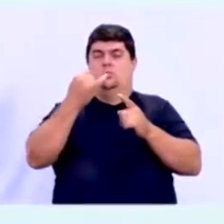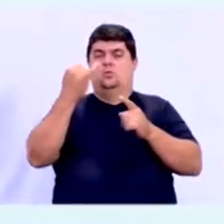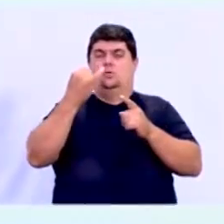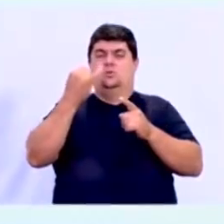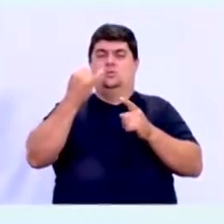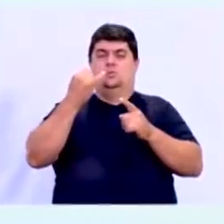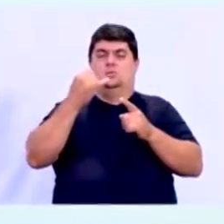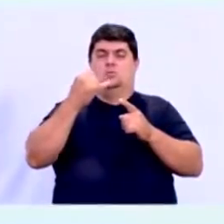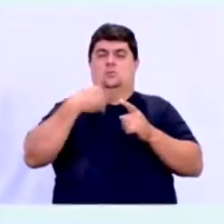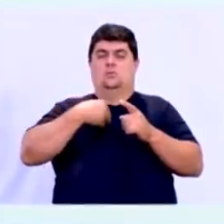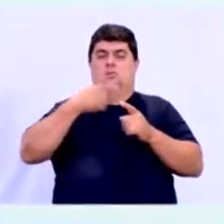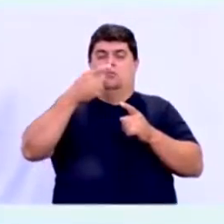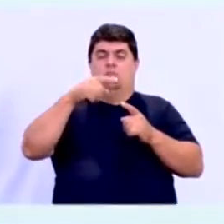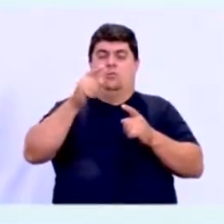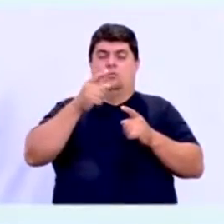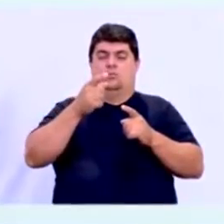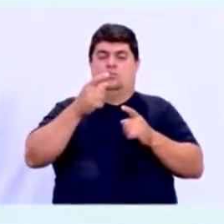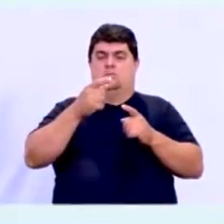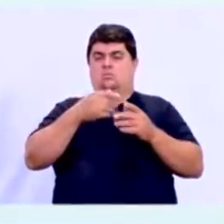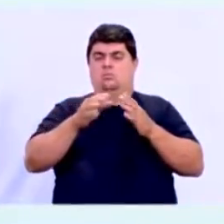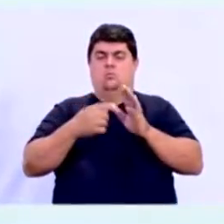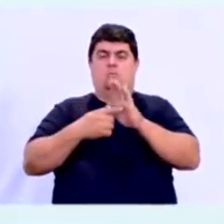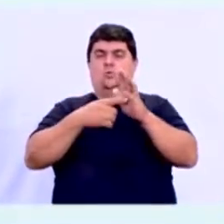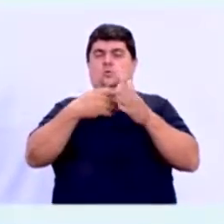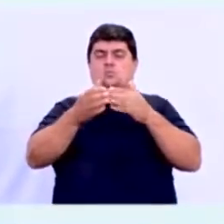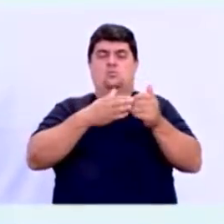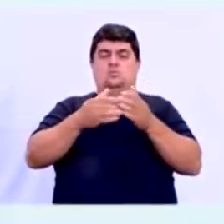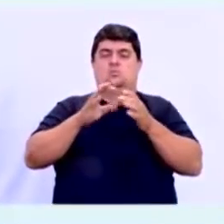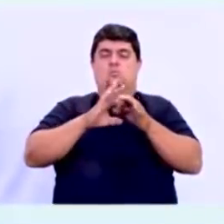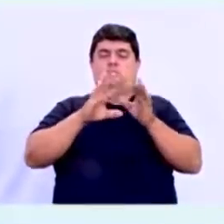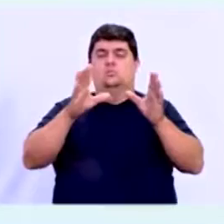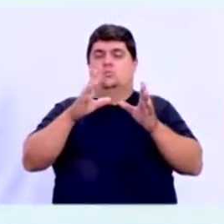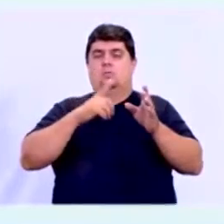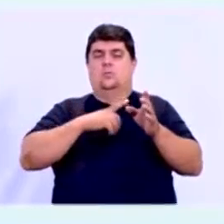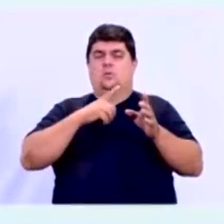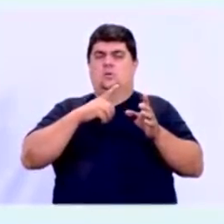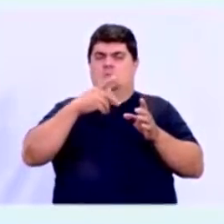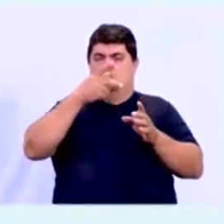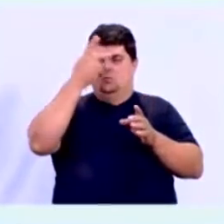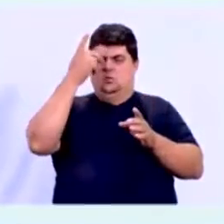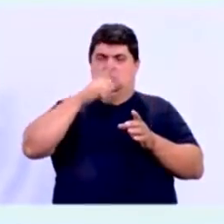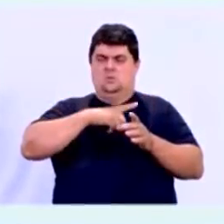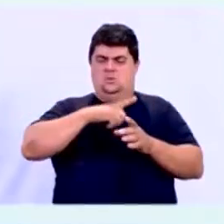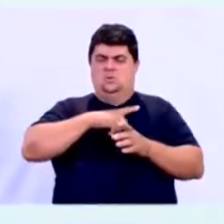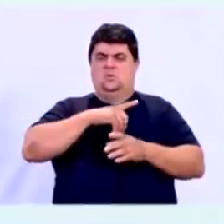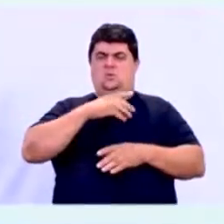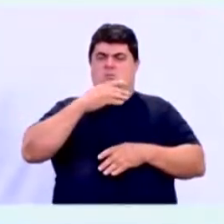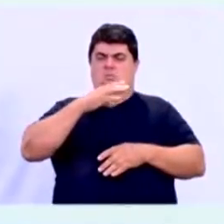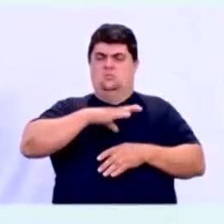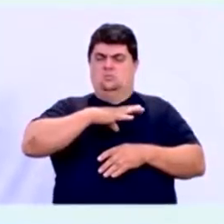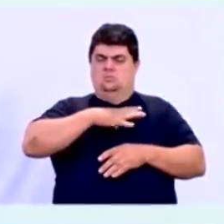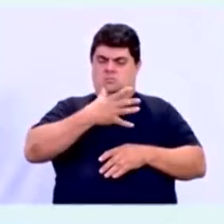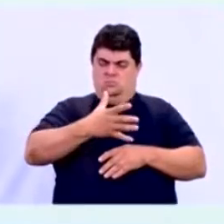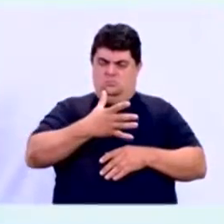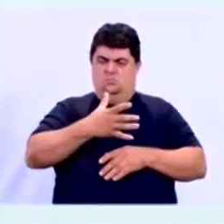né? Eu vou oferecer um produto ou um serviço, será que essas pessoas estão realmente dispostas, né? Elas vão ter interesse no meu